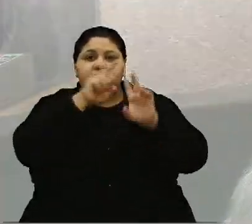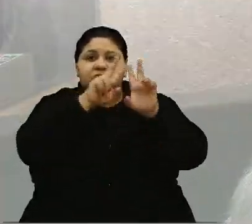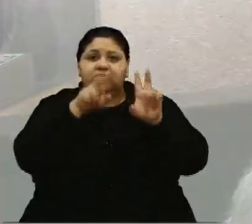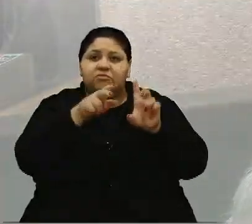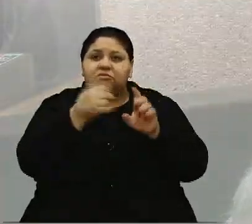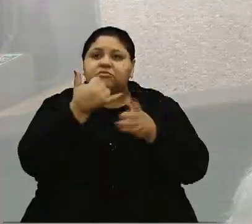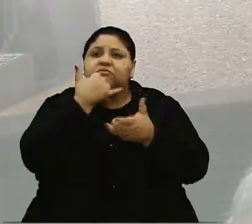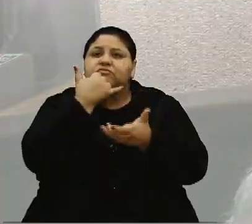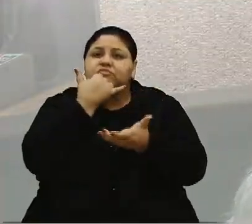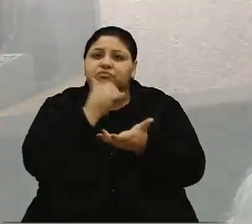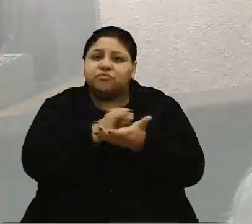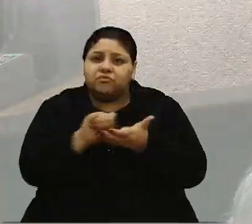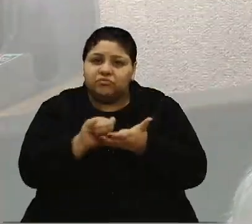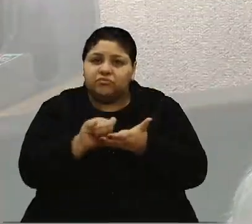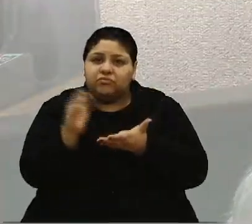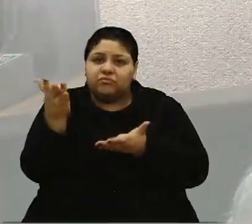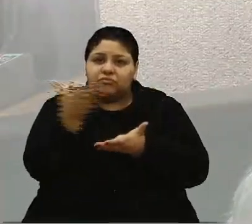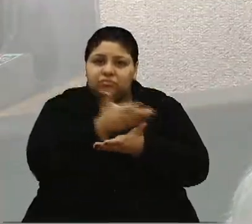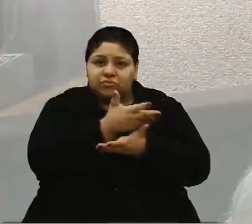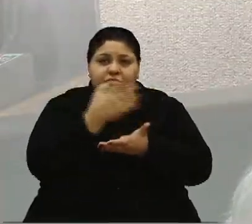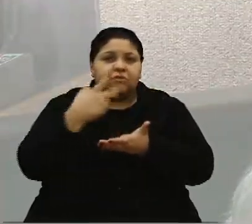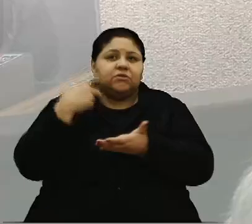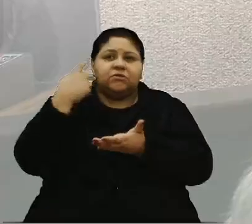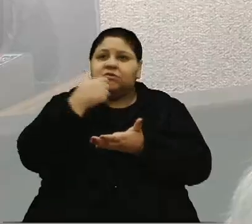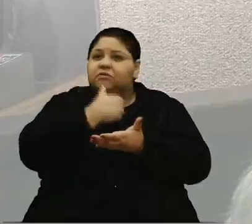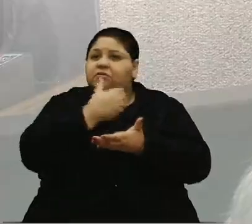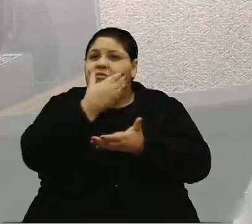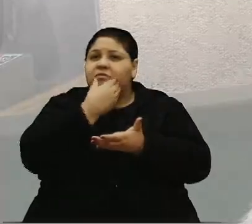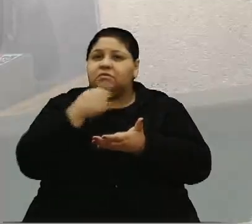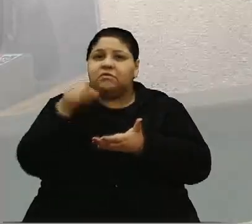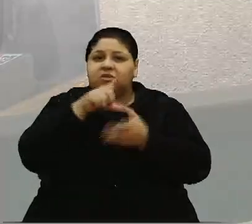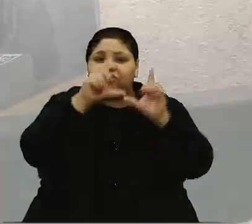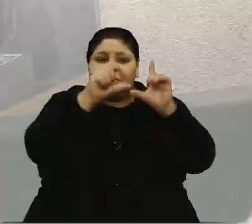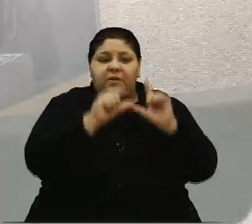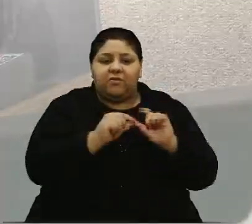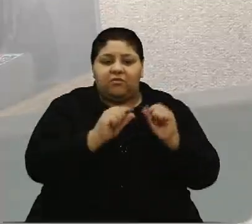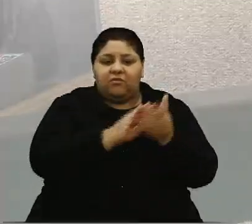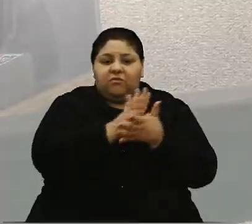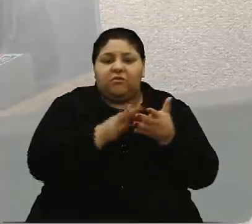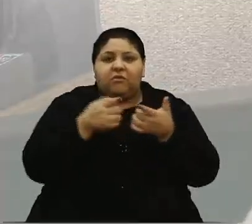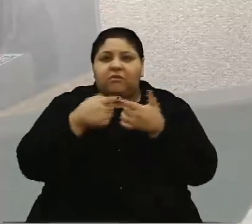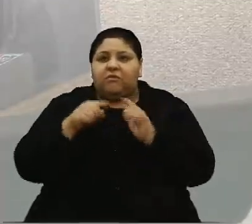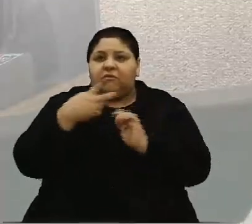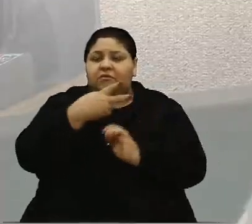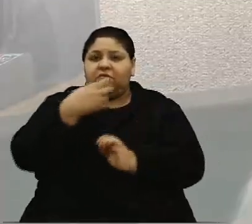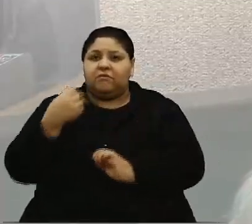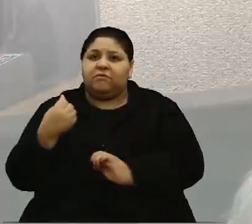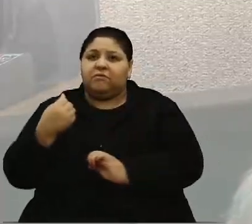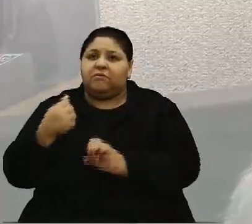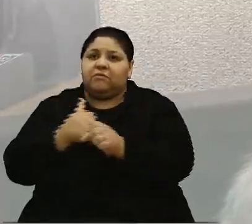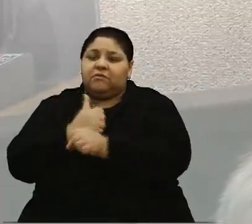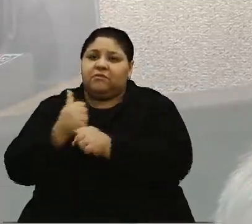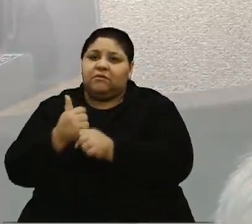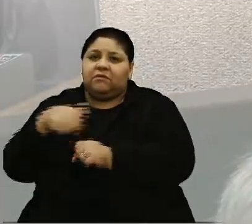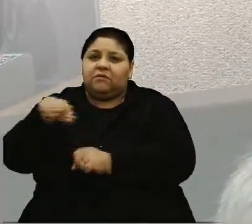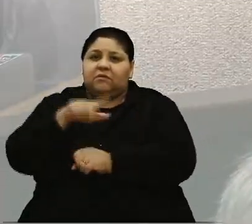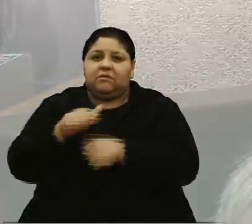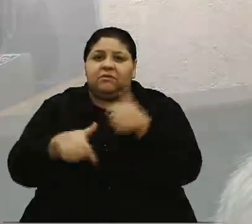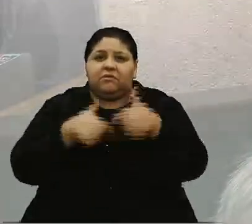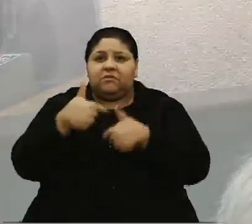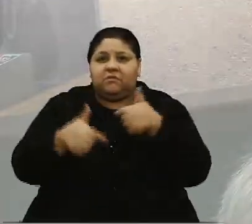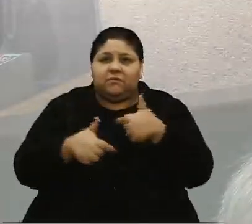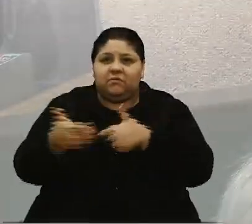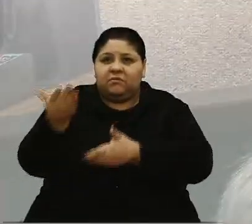perdoa, caros senhores vereadores e vereadoras, a gente não é melhor do que ninguém, mas há 26 anos a gente trabalha e